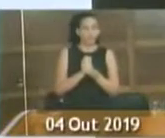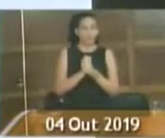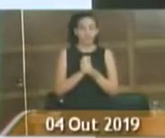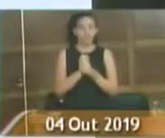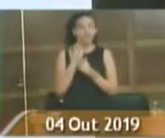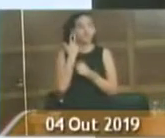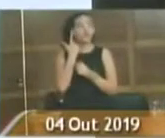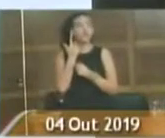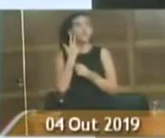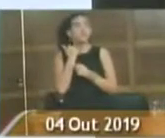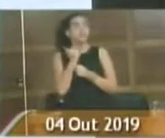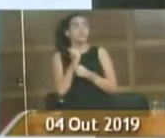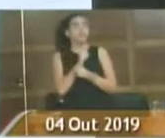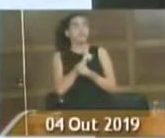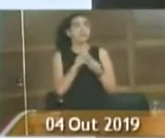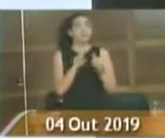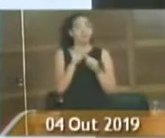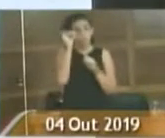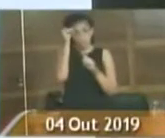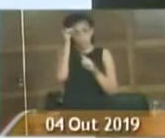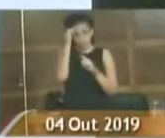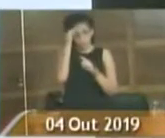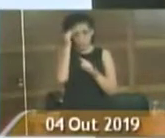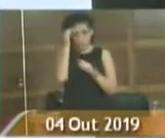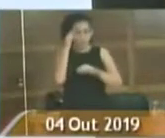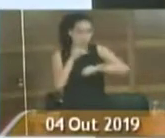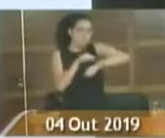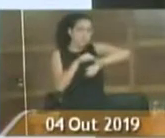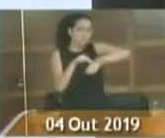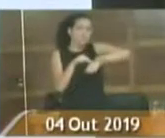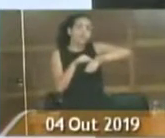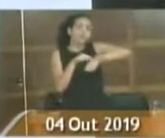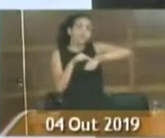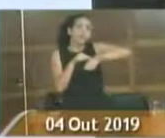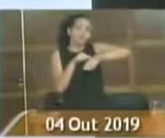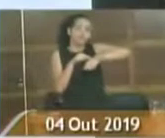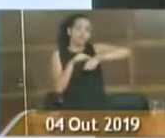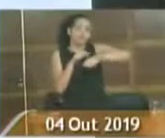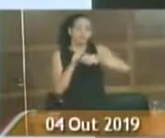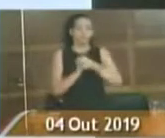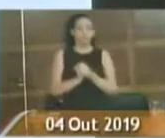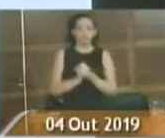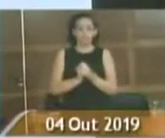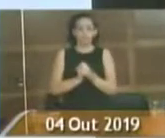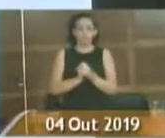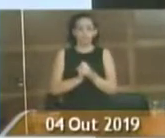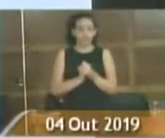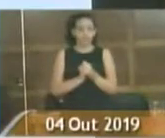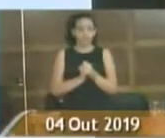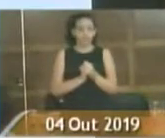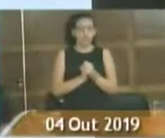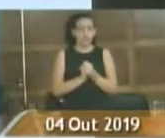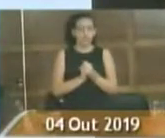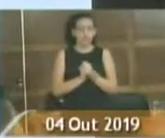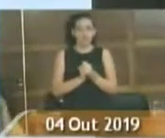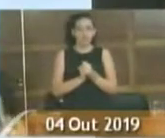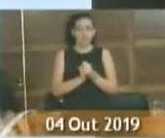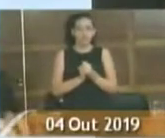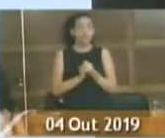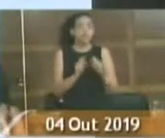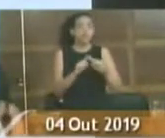ela vem associada de uma lesão, tá? Lesão é essa feridinha aí. E essa feridinha, geralmente, ela